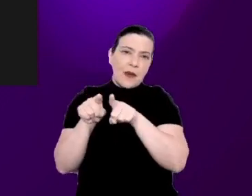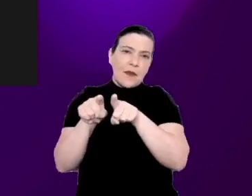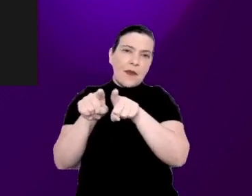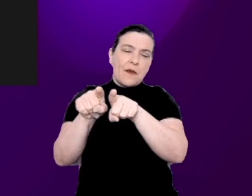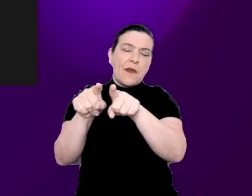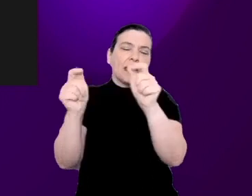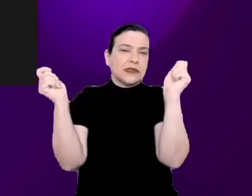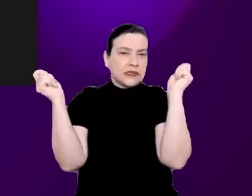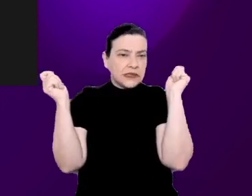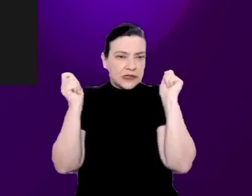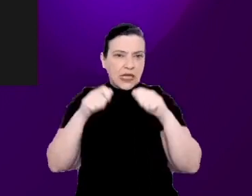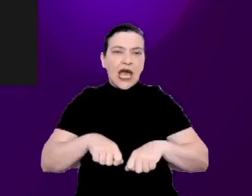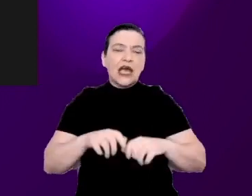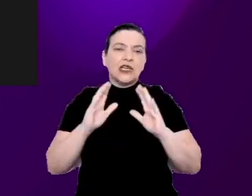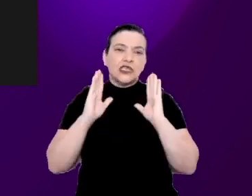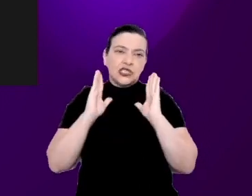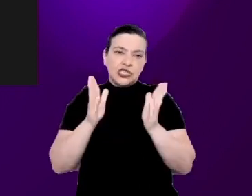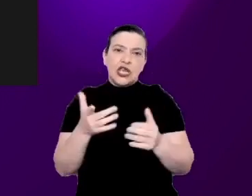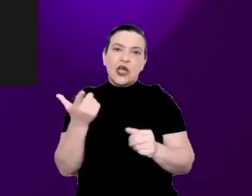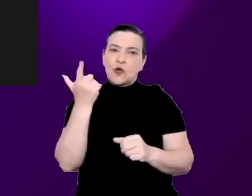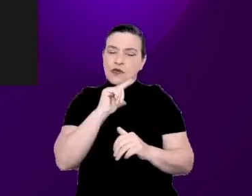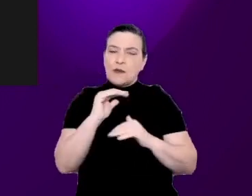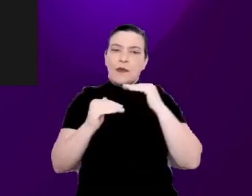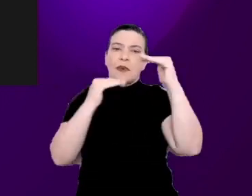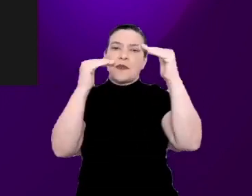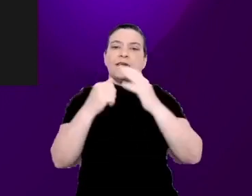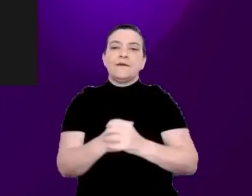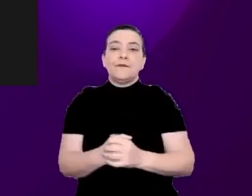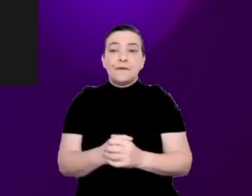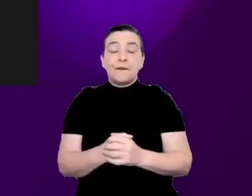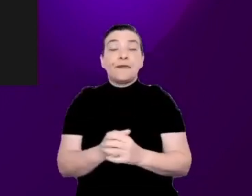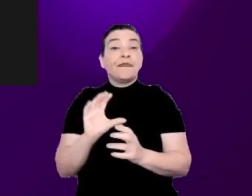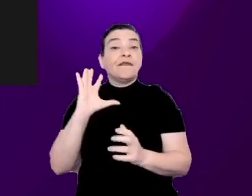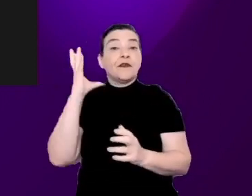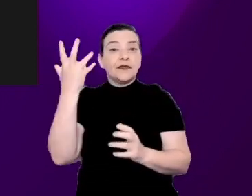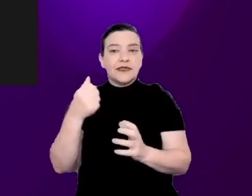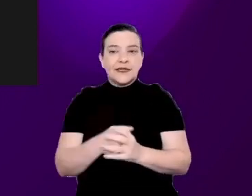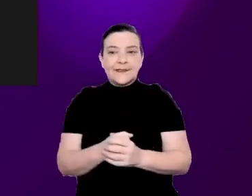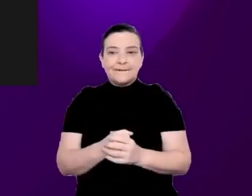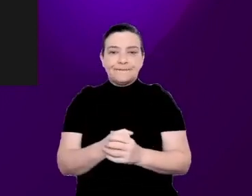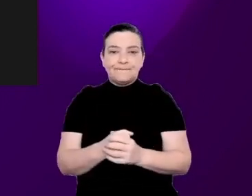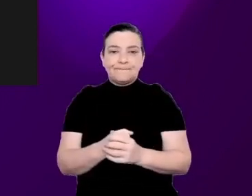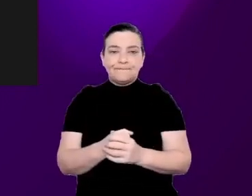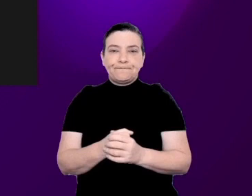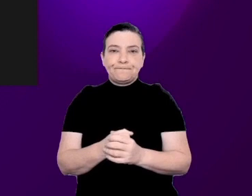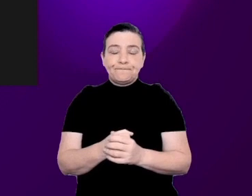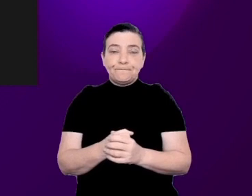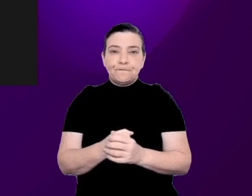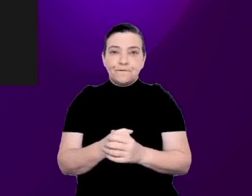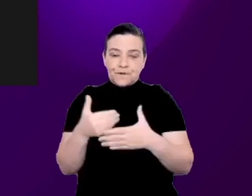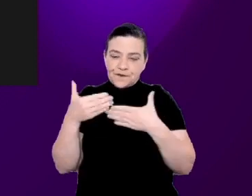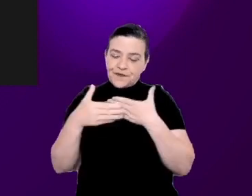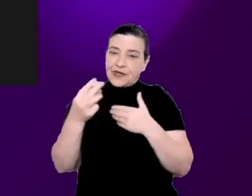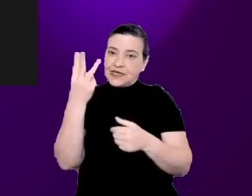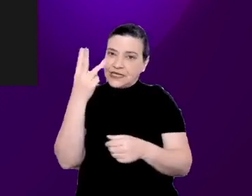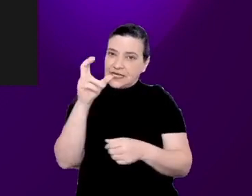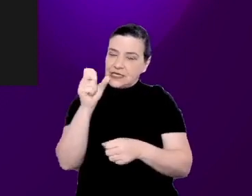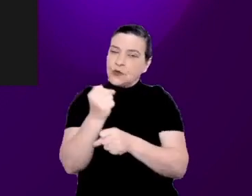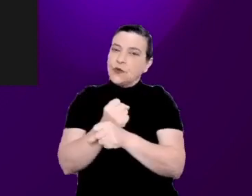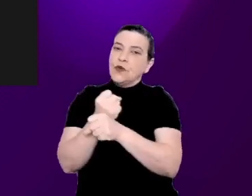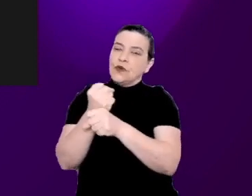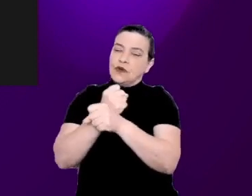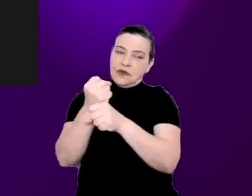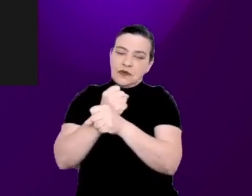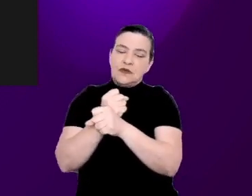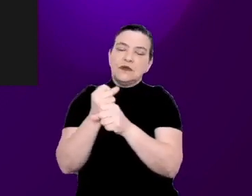compor o que a gente já recebe hoje na RNDS. O que vai acontecer, né? Dentro dos próximos 3 a 5 anos, certamente a gente vai ter